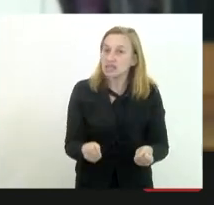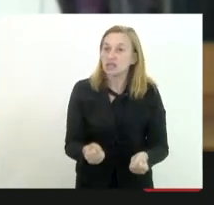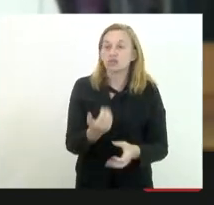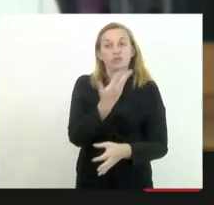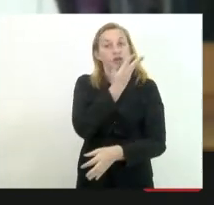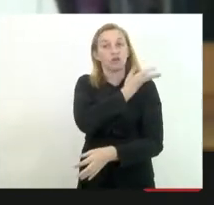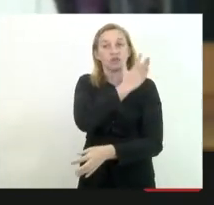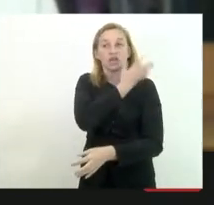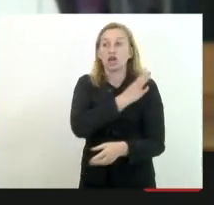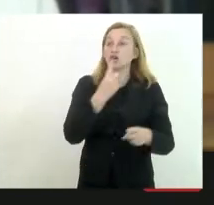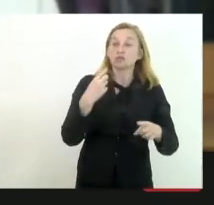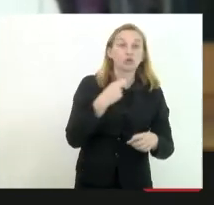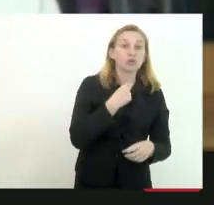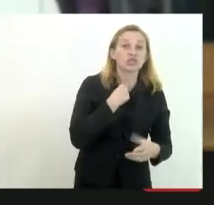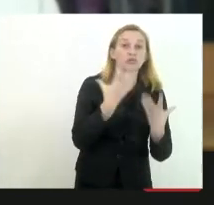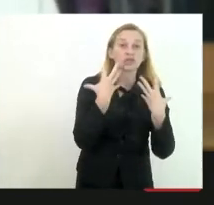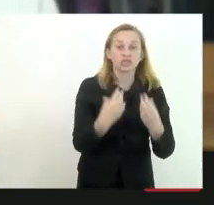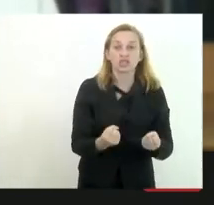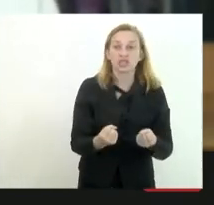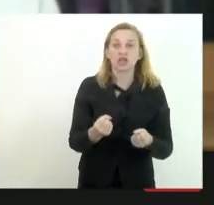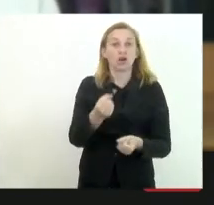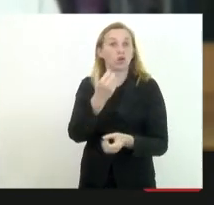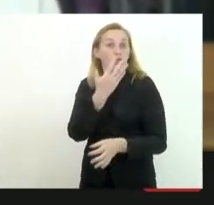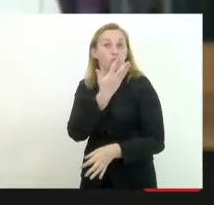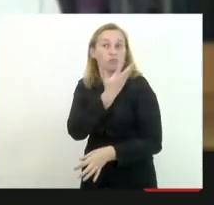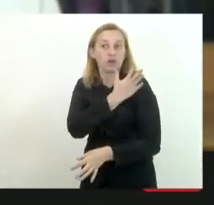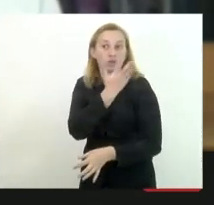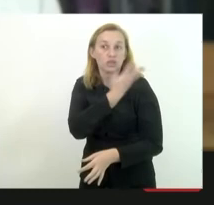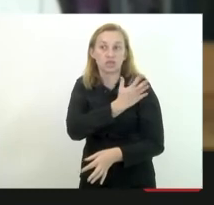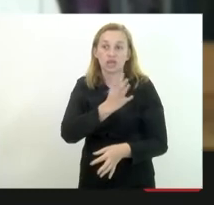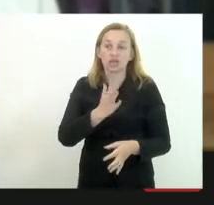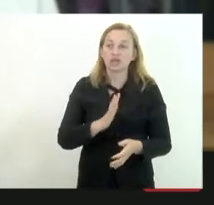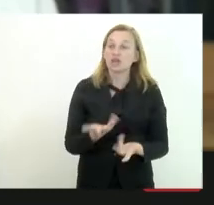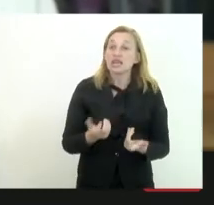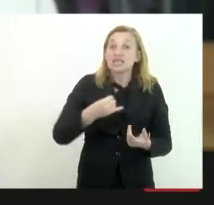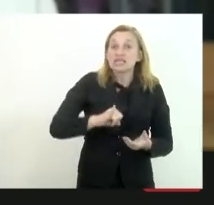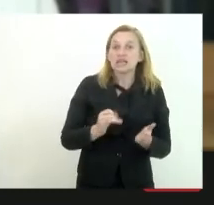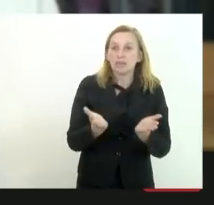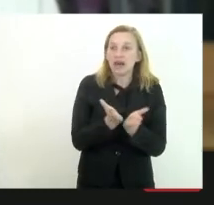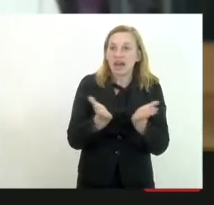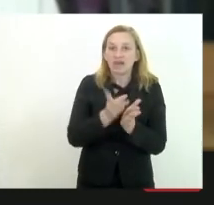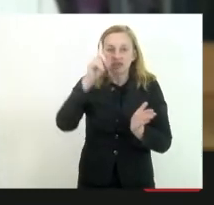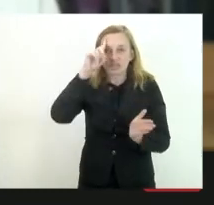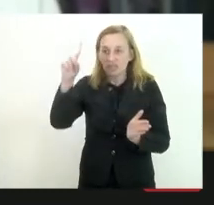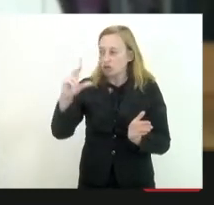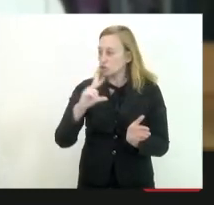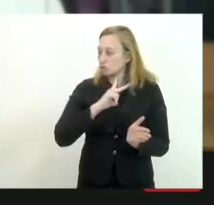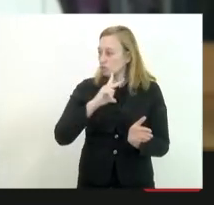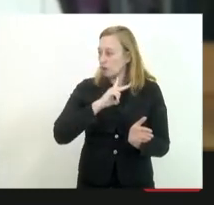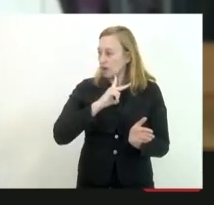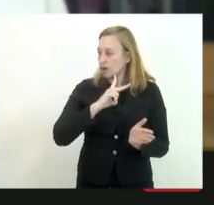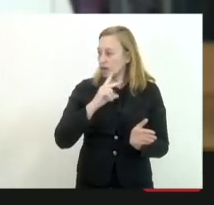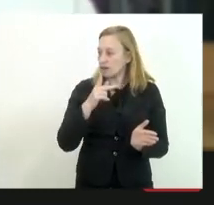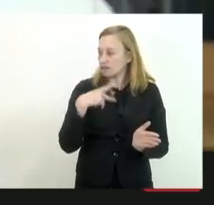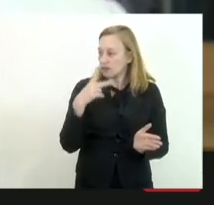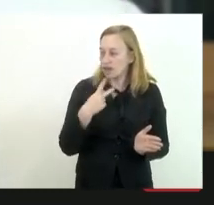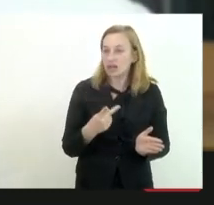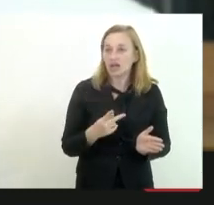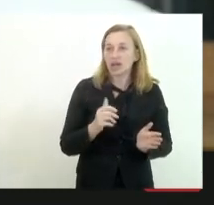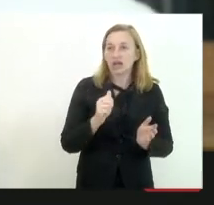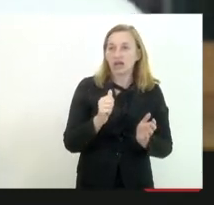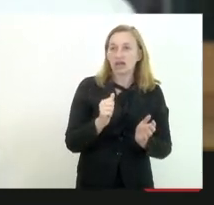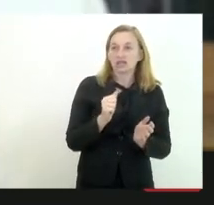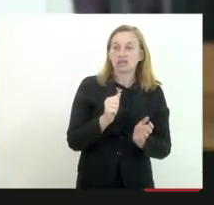não podemos admitir esse preconceito se a própria palavra de Deus diz, apóstolo Paulo falou, todas as coisas me